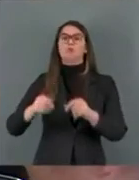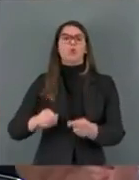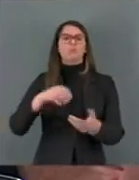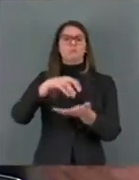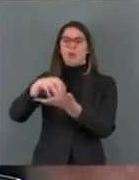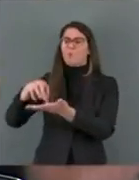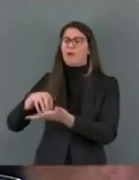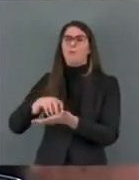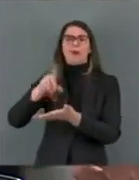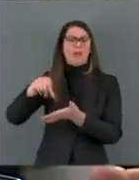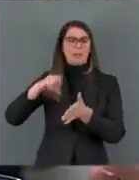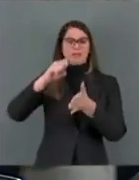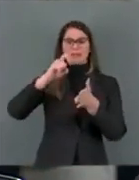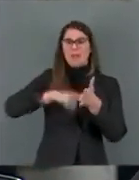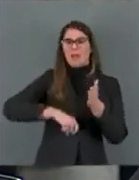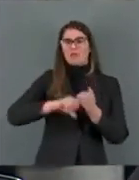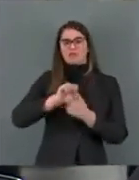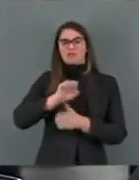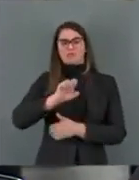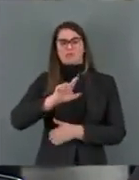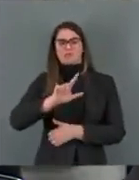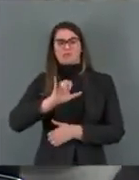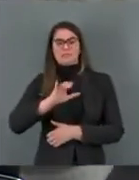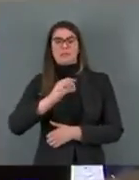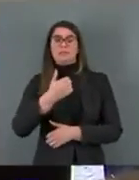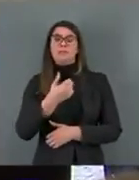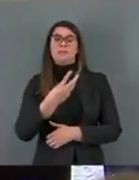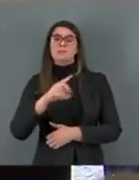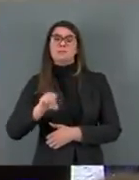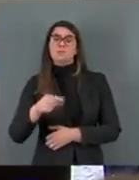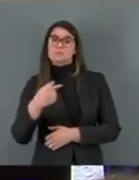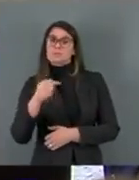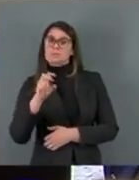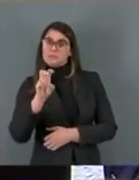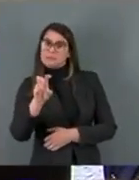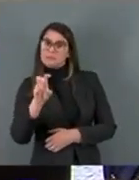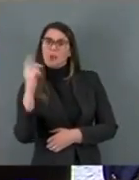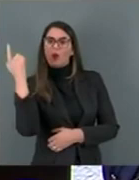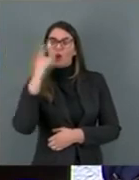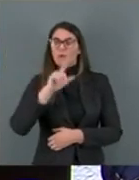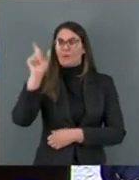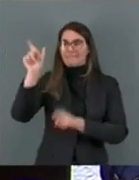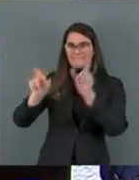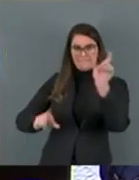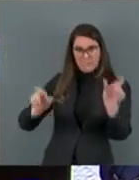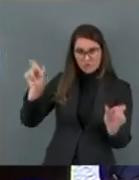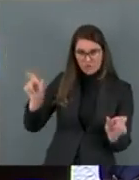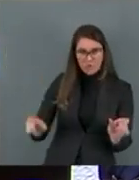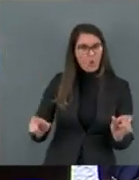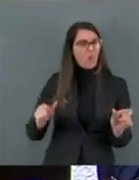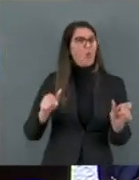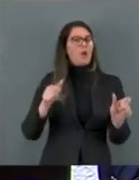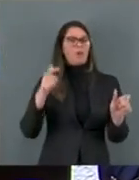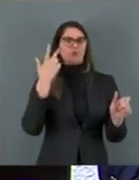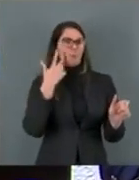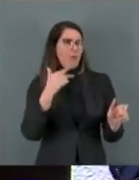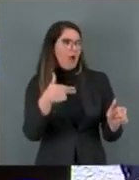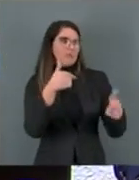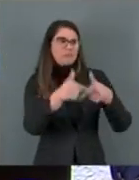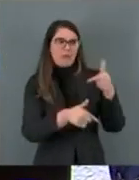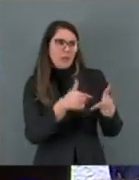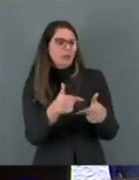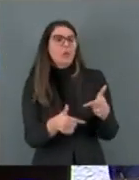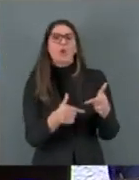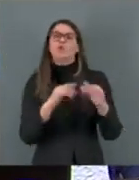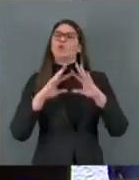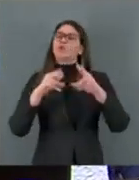é uma taxa Selic de 13,75. Ela vai atingir a pessoa física, ao trabalhador, a